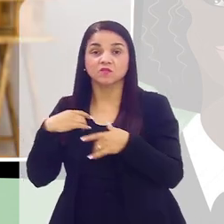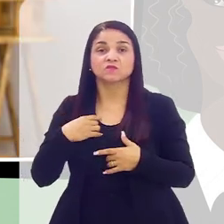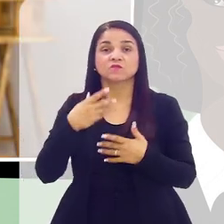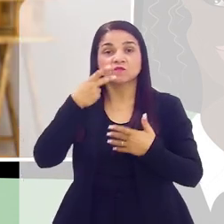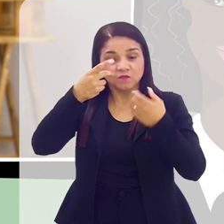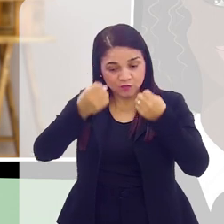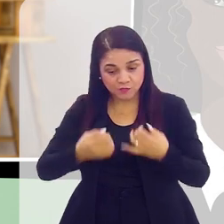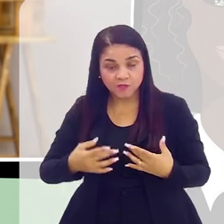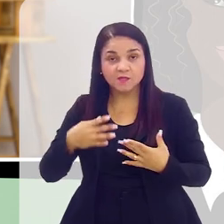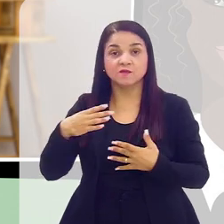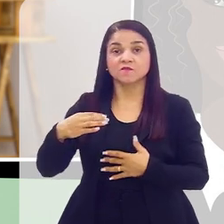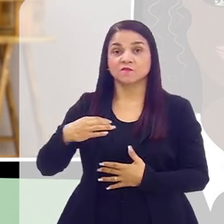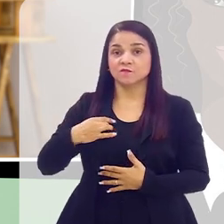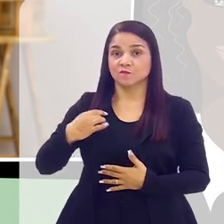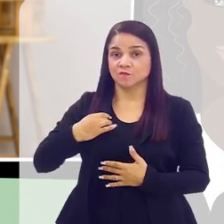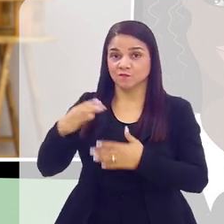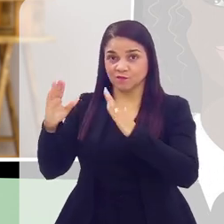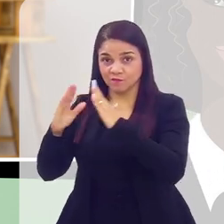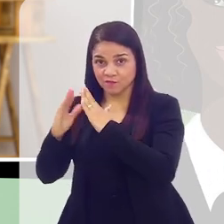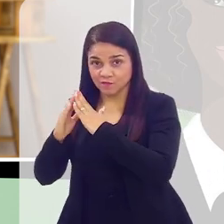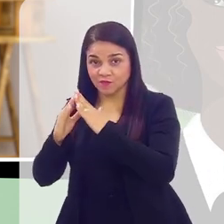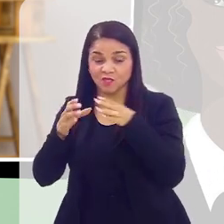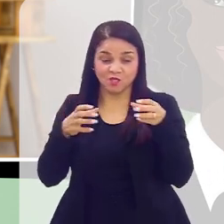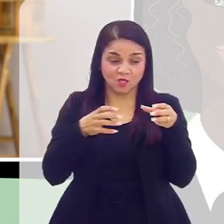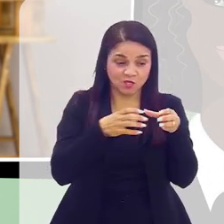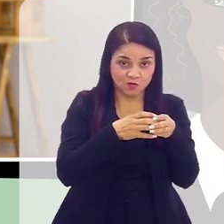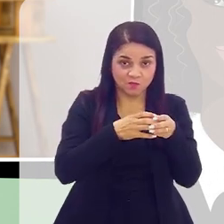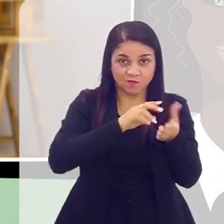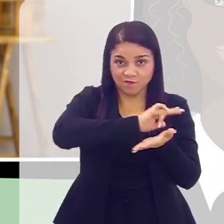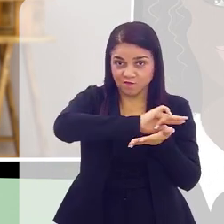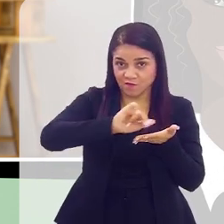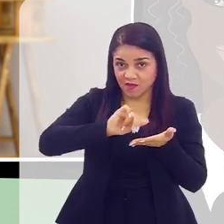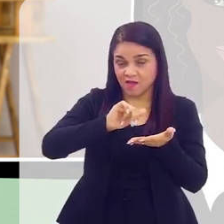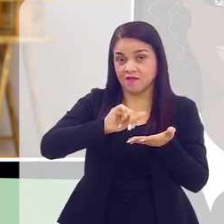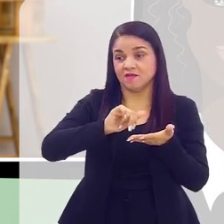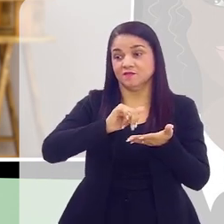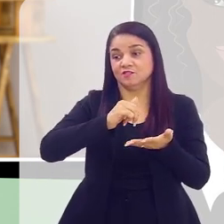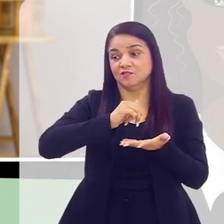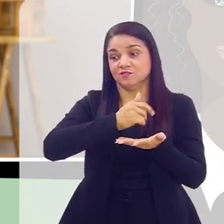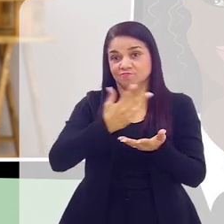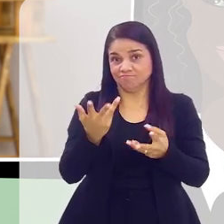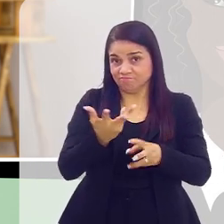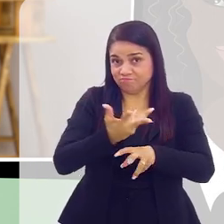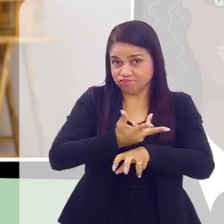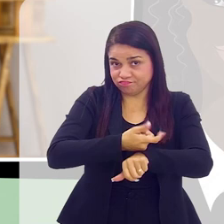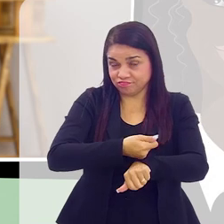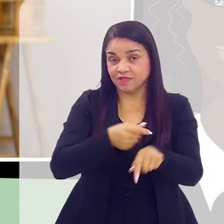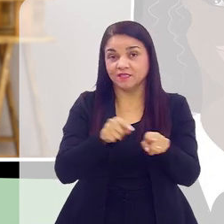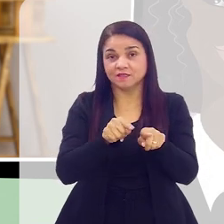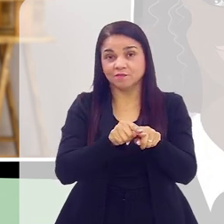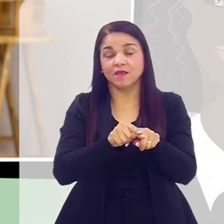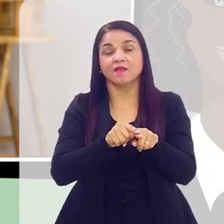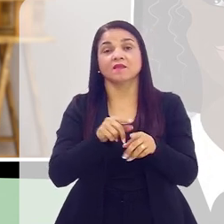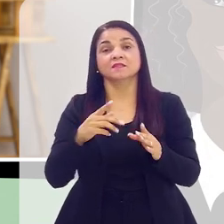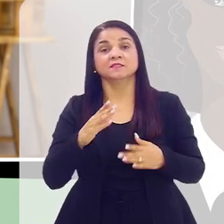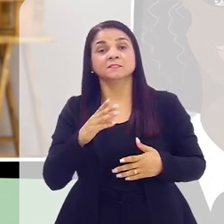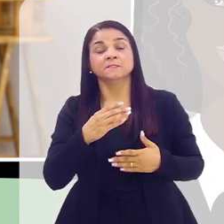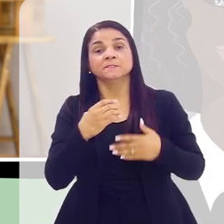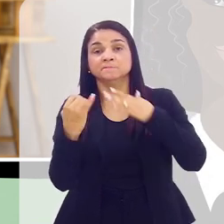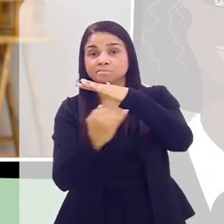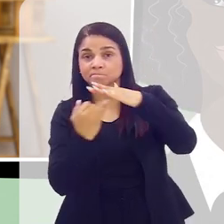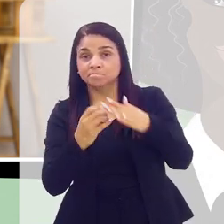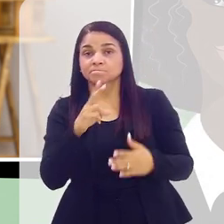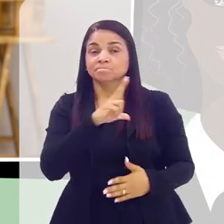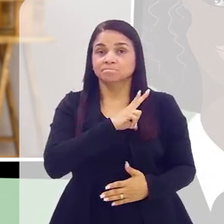moradores voluntários e capacitados, equipe multidisciplinar de profissionais de saúde e entidades públicas